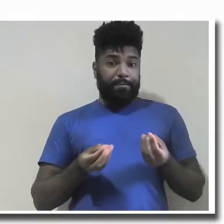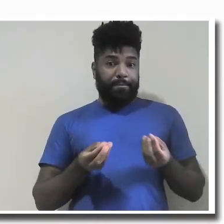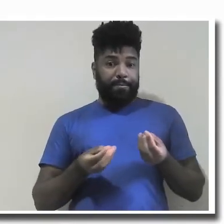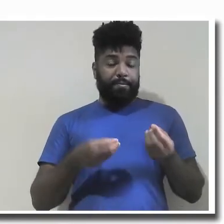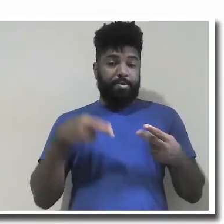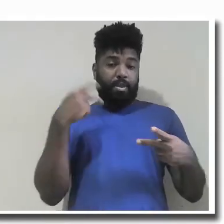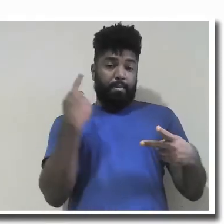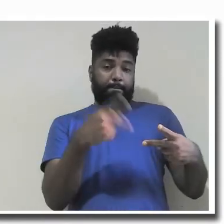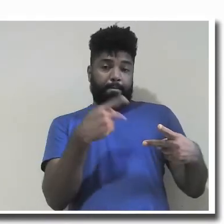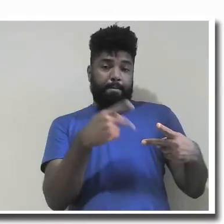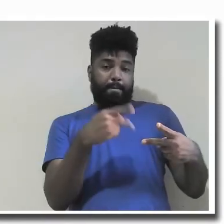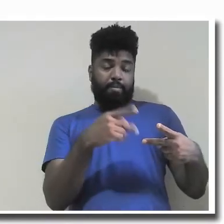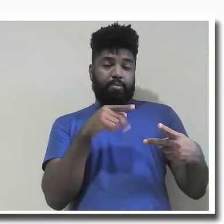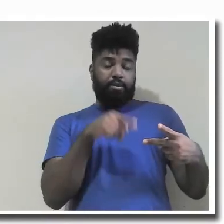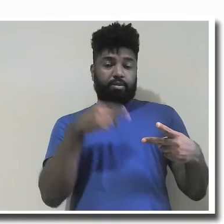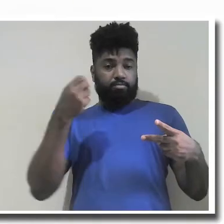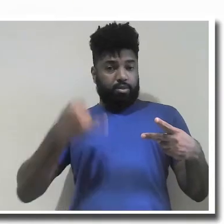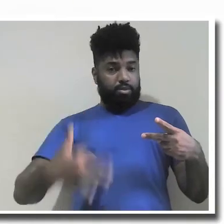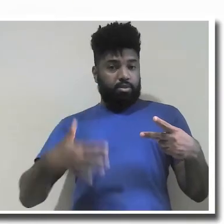propriedade que acabamos de dizer,